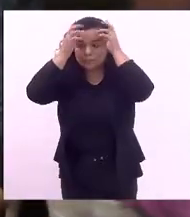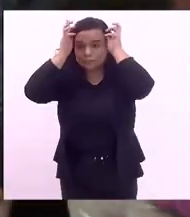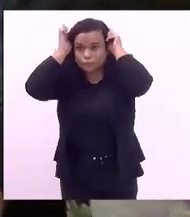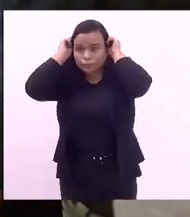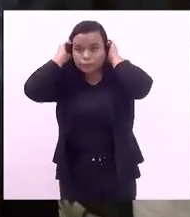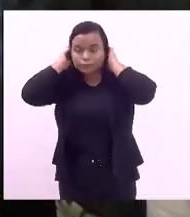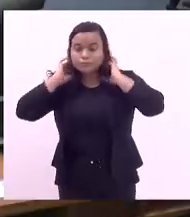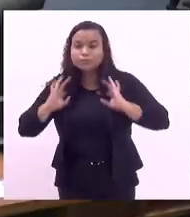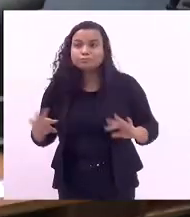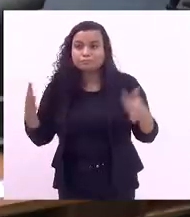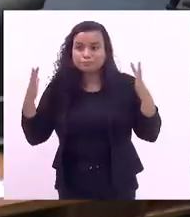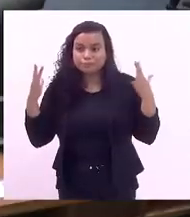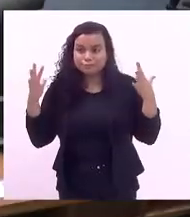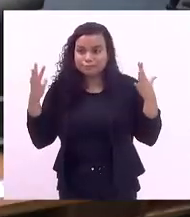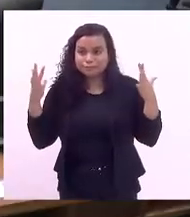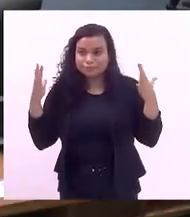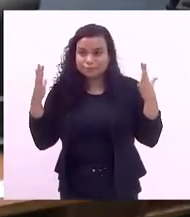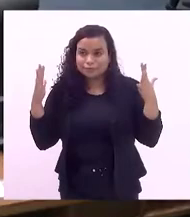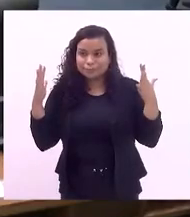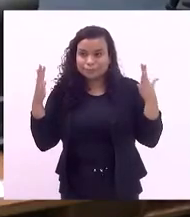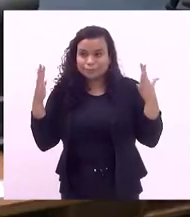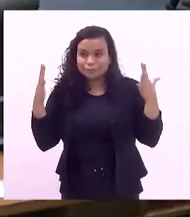E aí